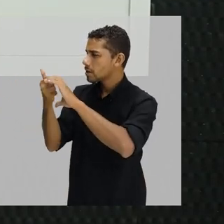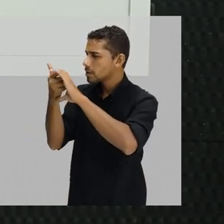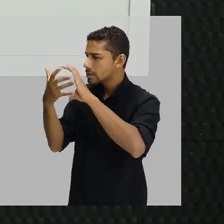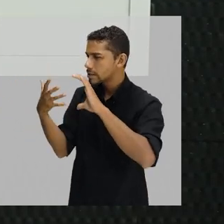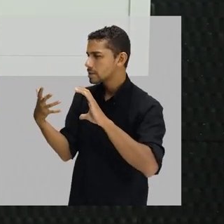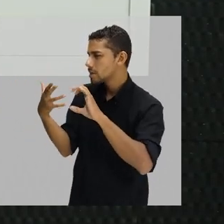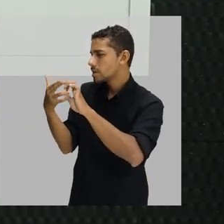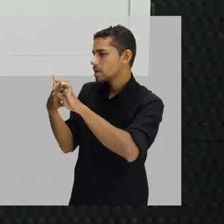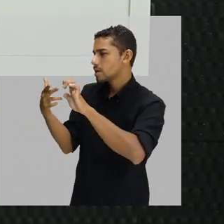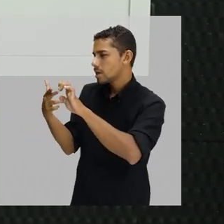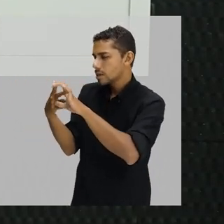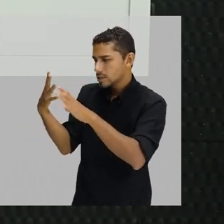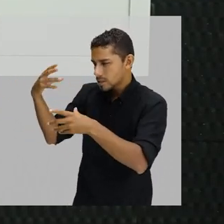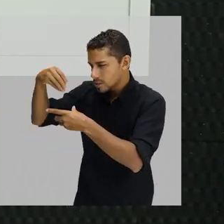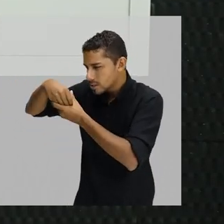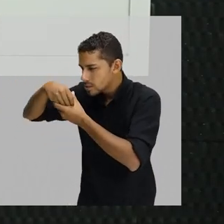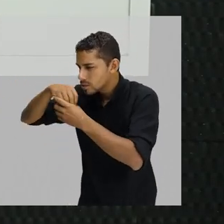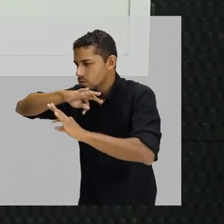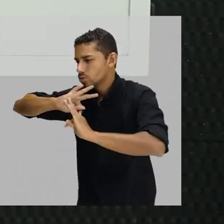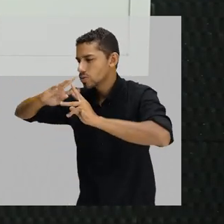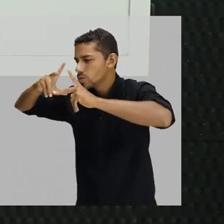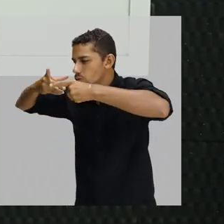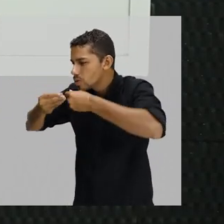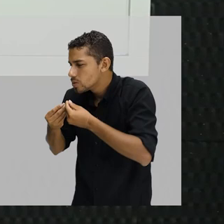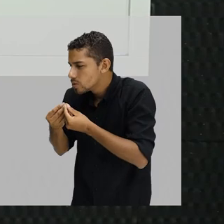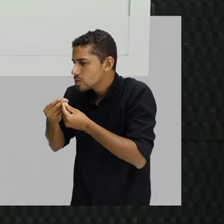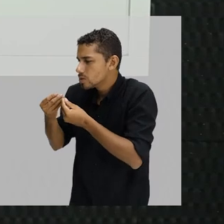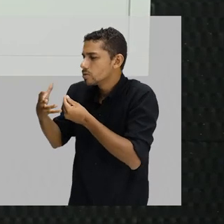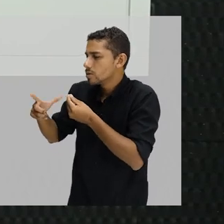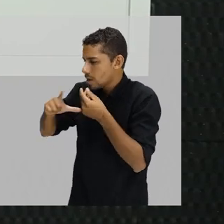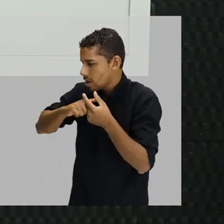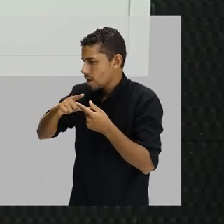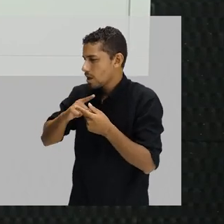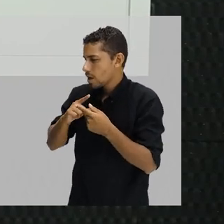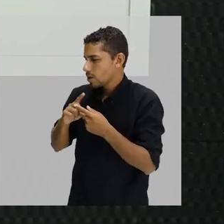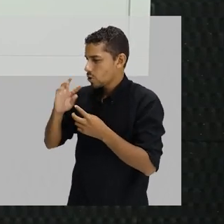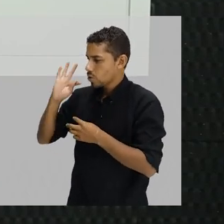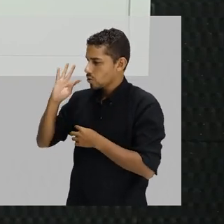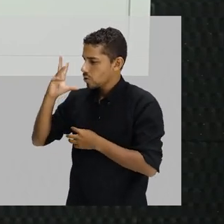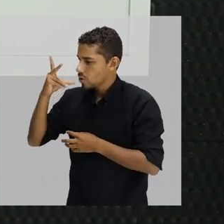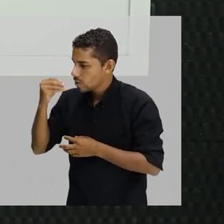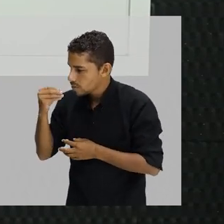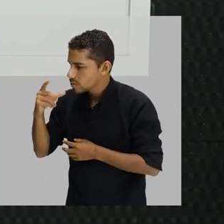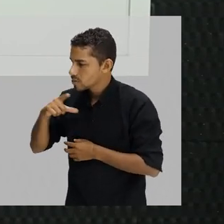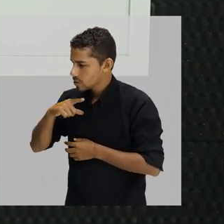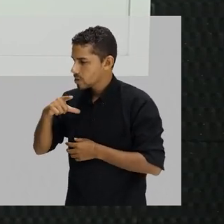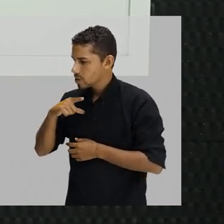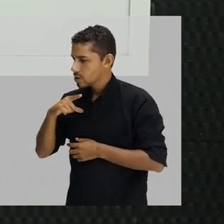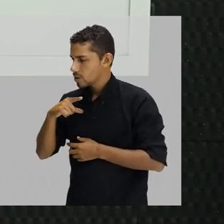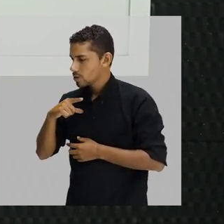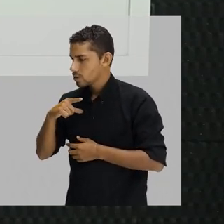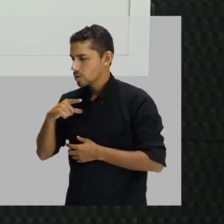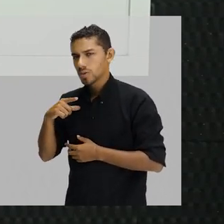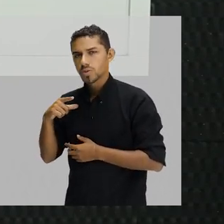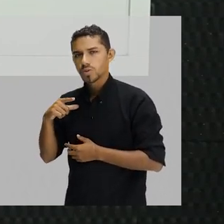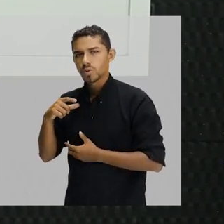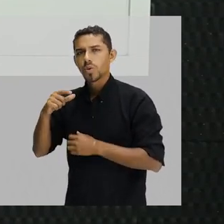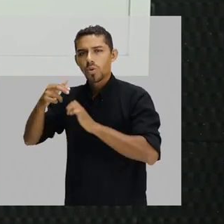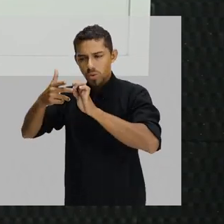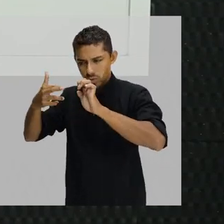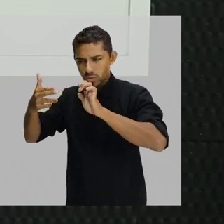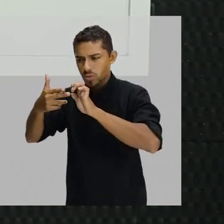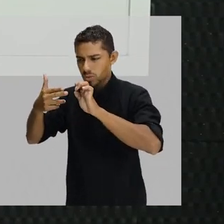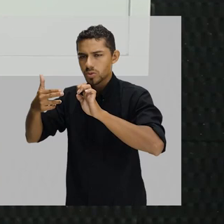uma ciência, tá? Então, toda ciência tem um objeto, certo? Então, o objeto da ética dentro da